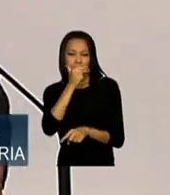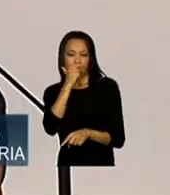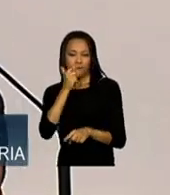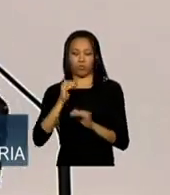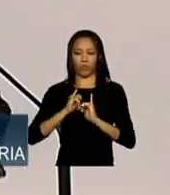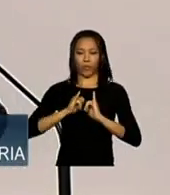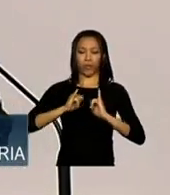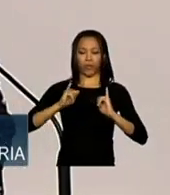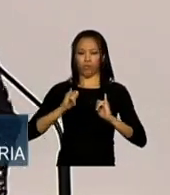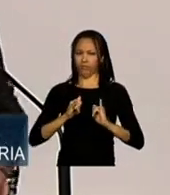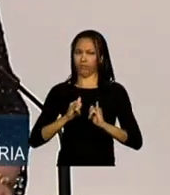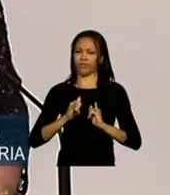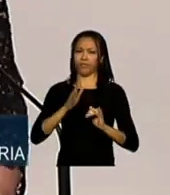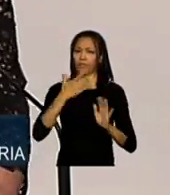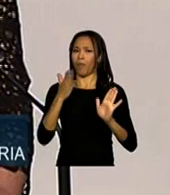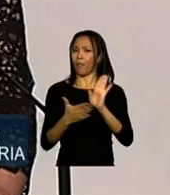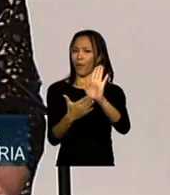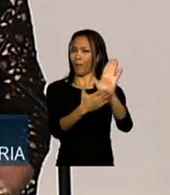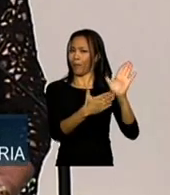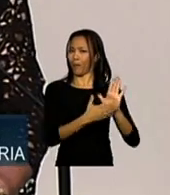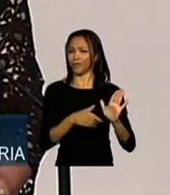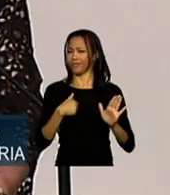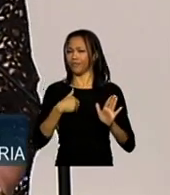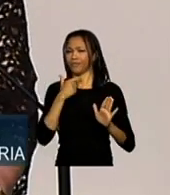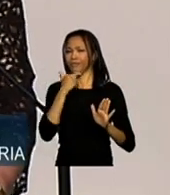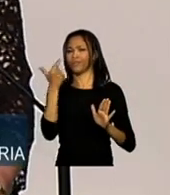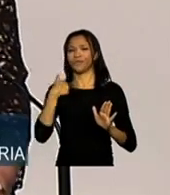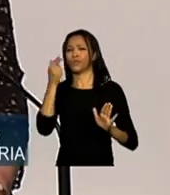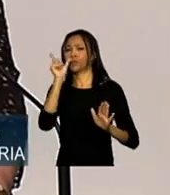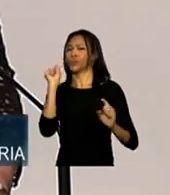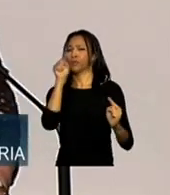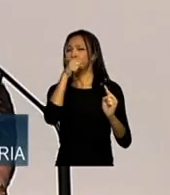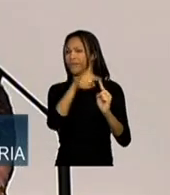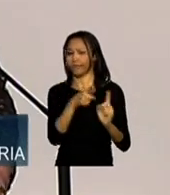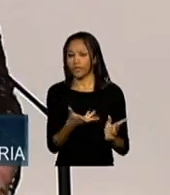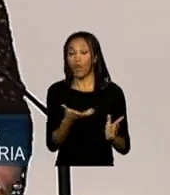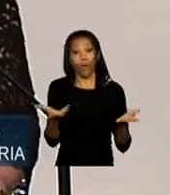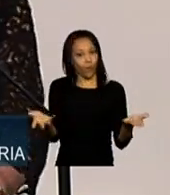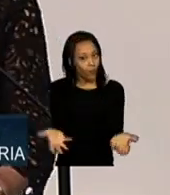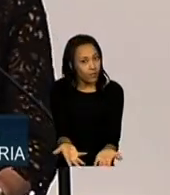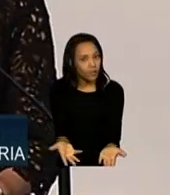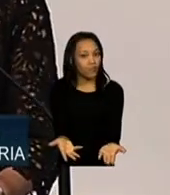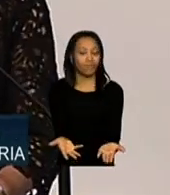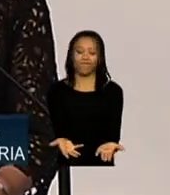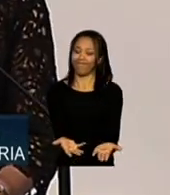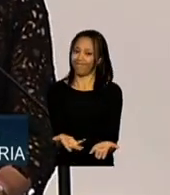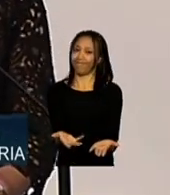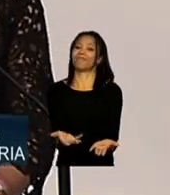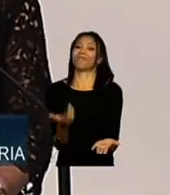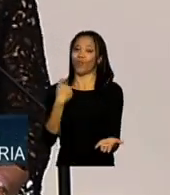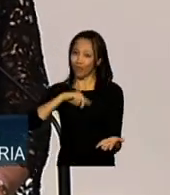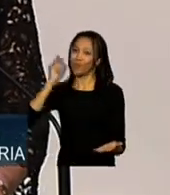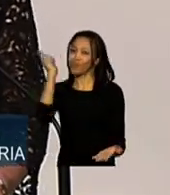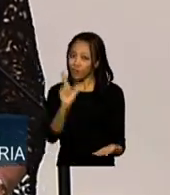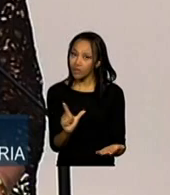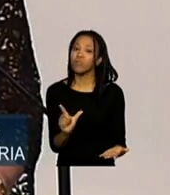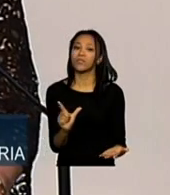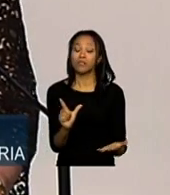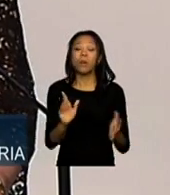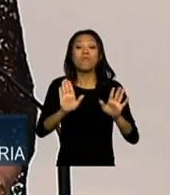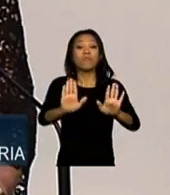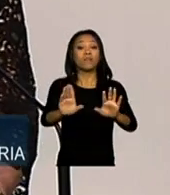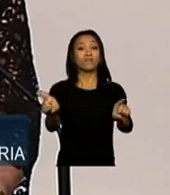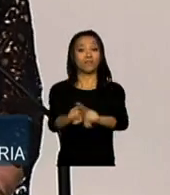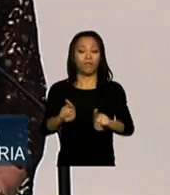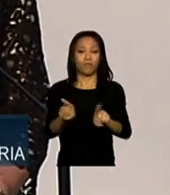que era uma proposta inatingível. Hoje, nós não só conseguimos, mas